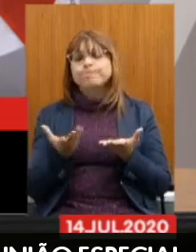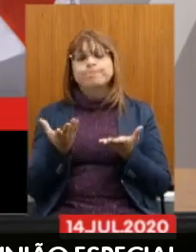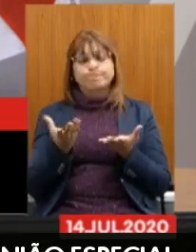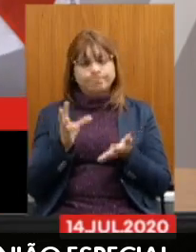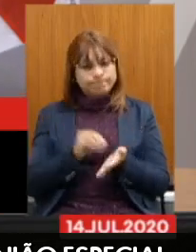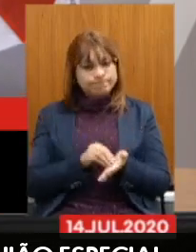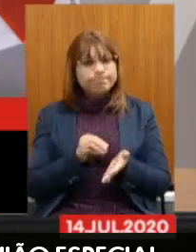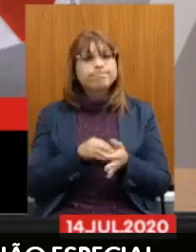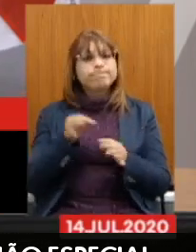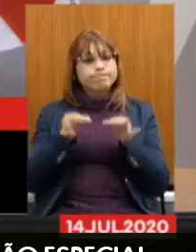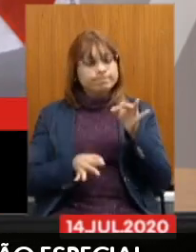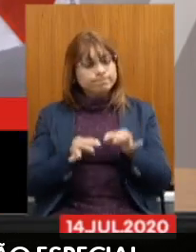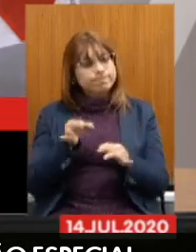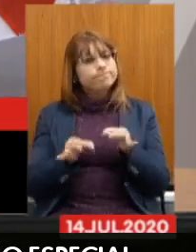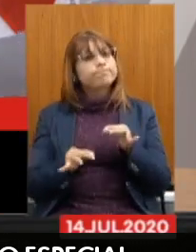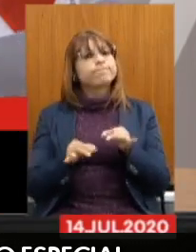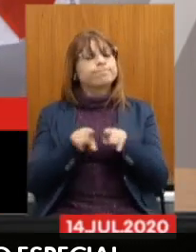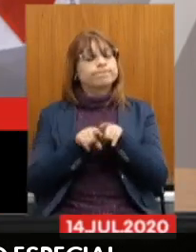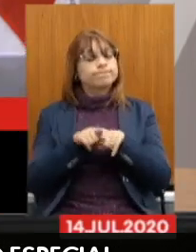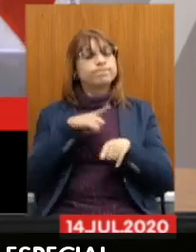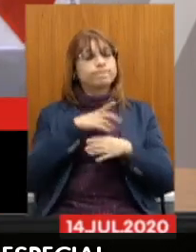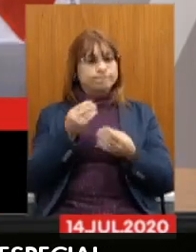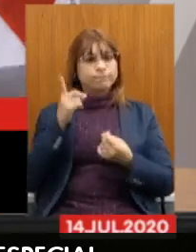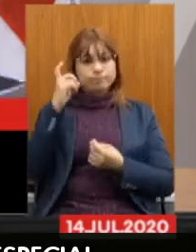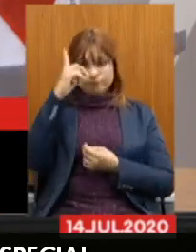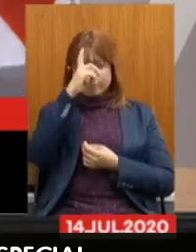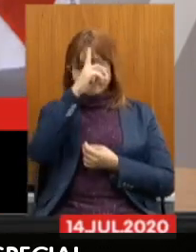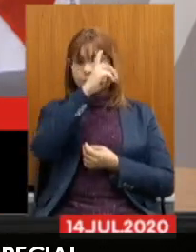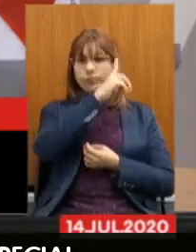muita dificuldade. Para cada